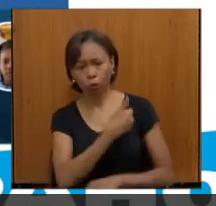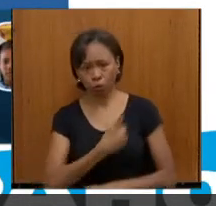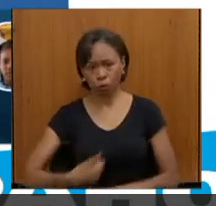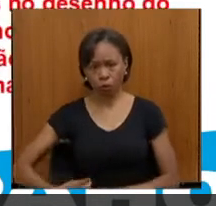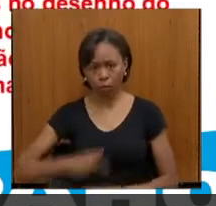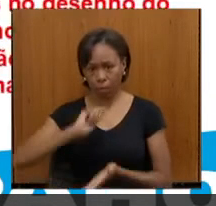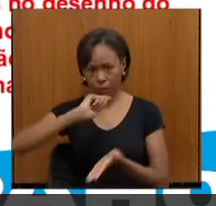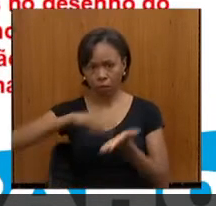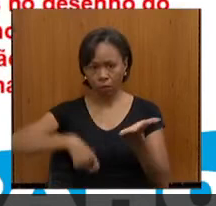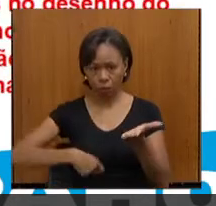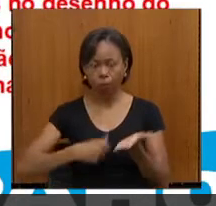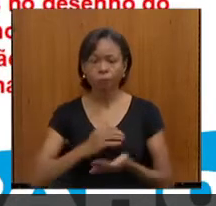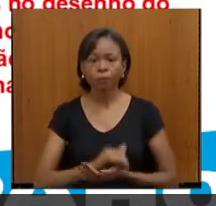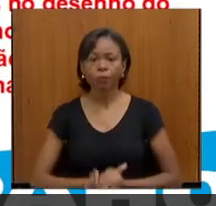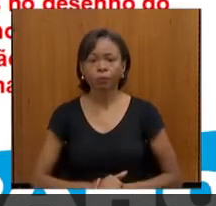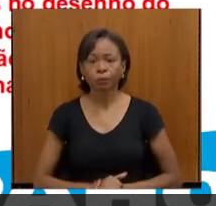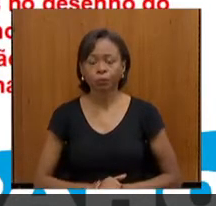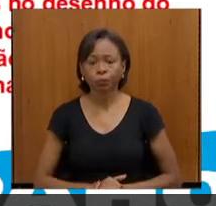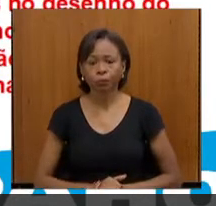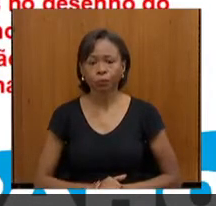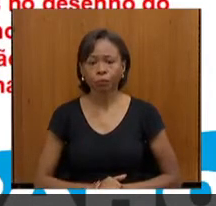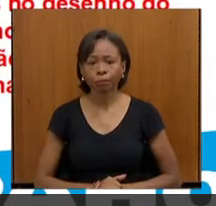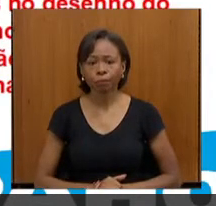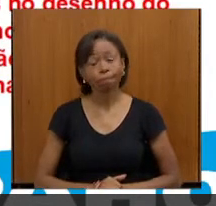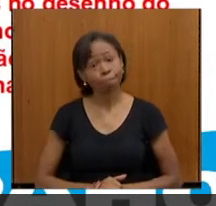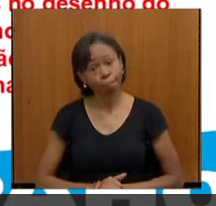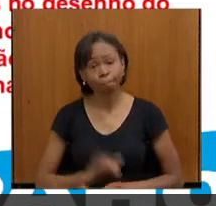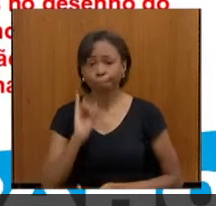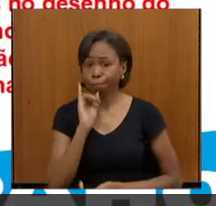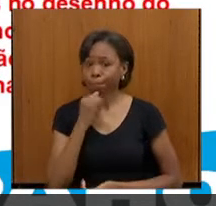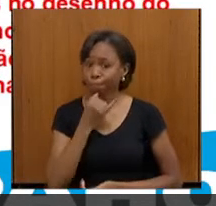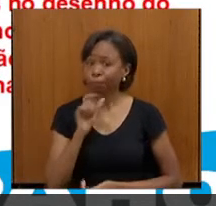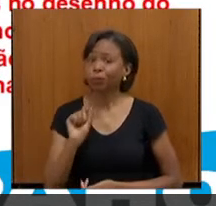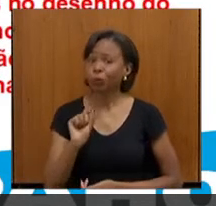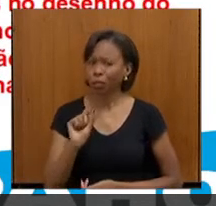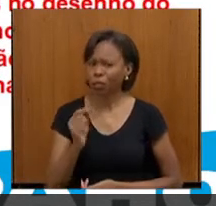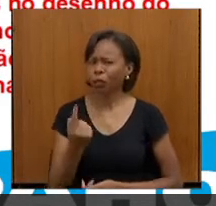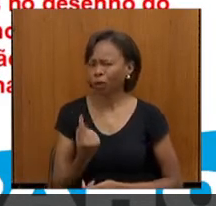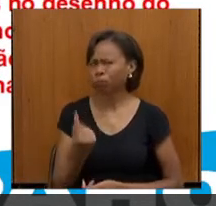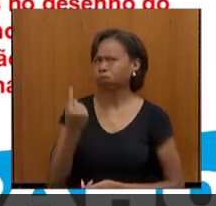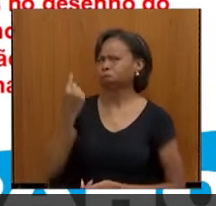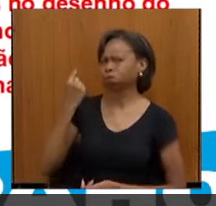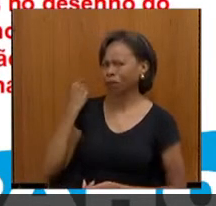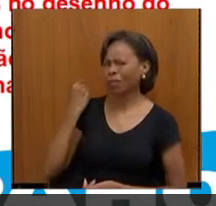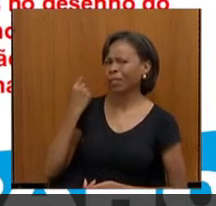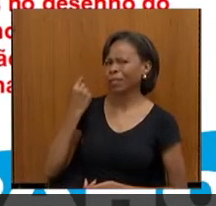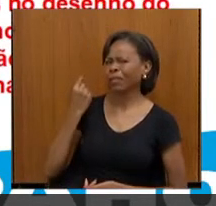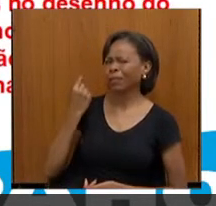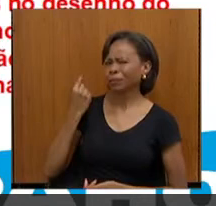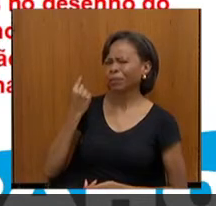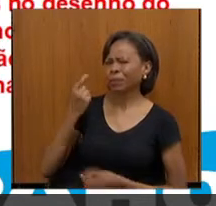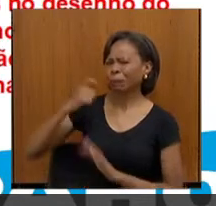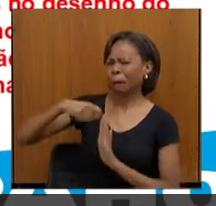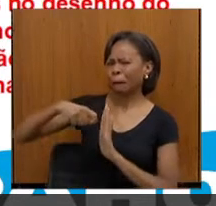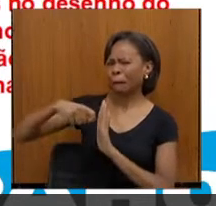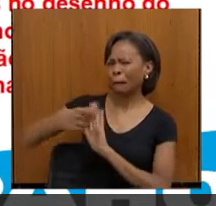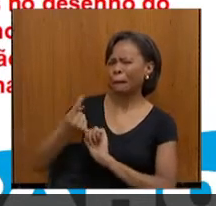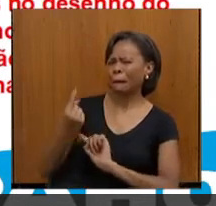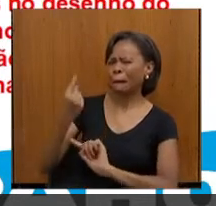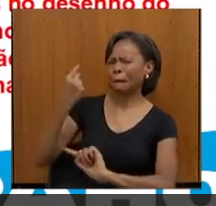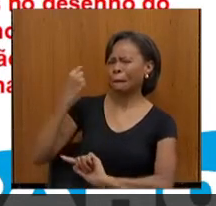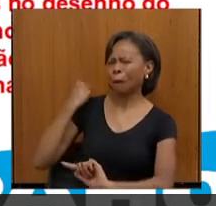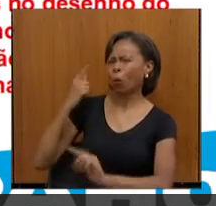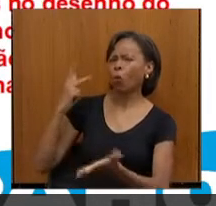favor. Infelizmente, todos nós assistimos, nos últimos 22 meses, uma pandemia